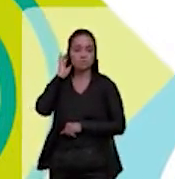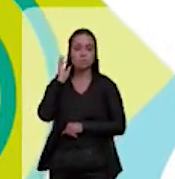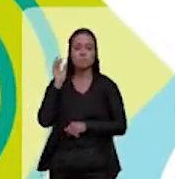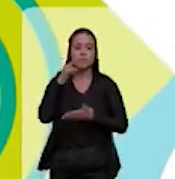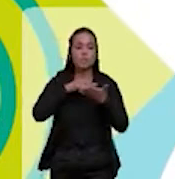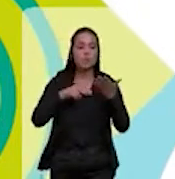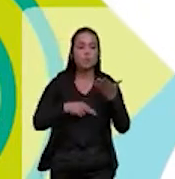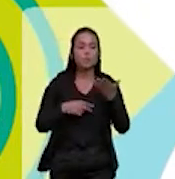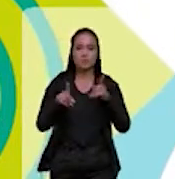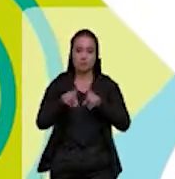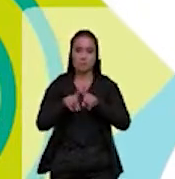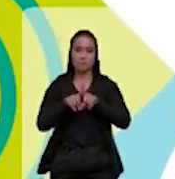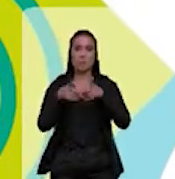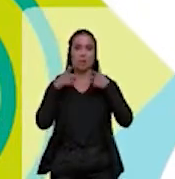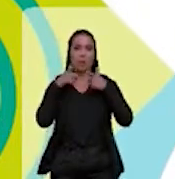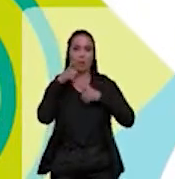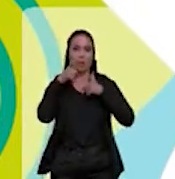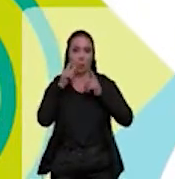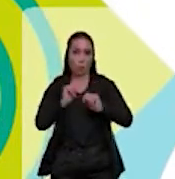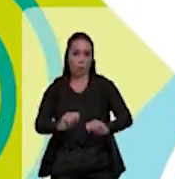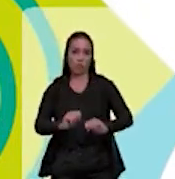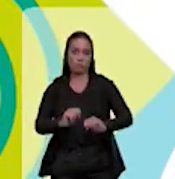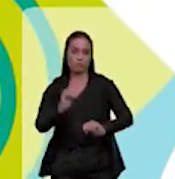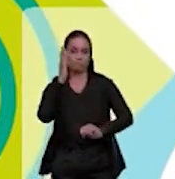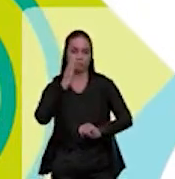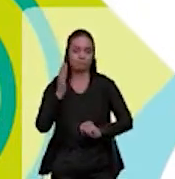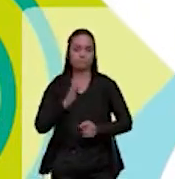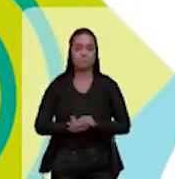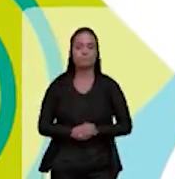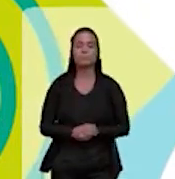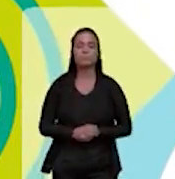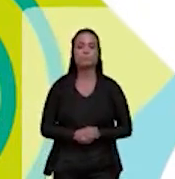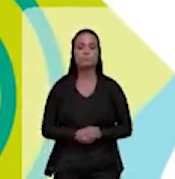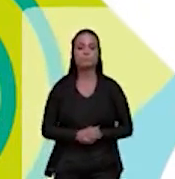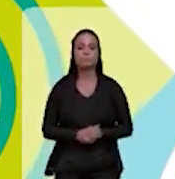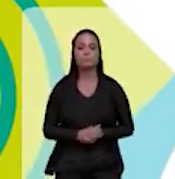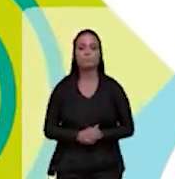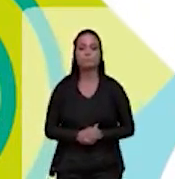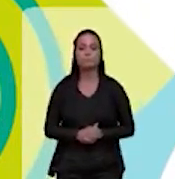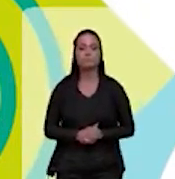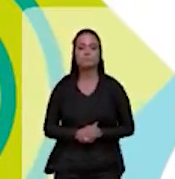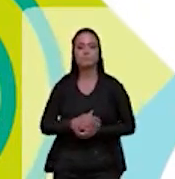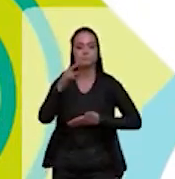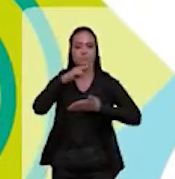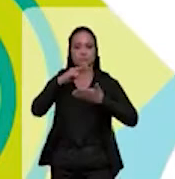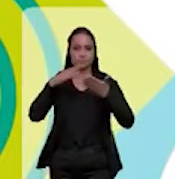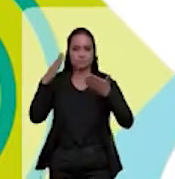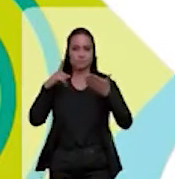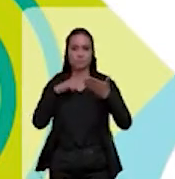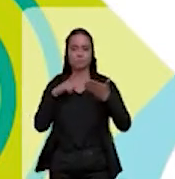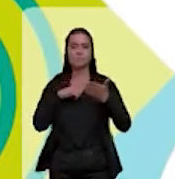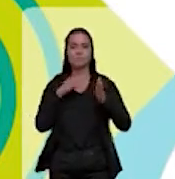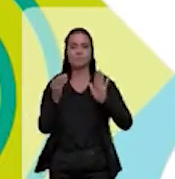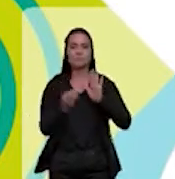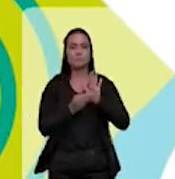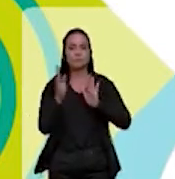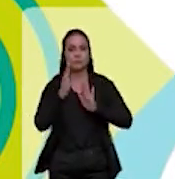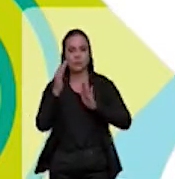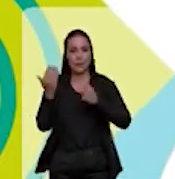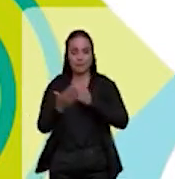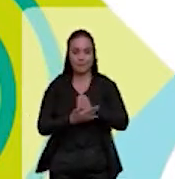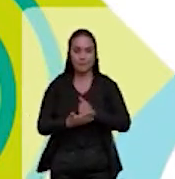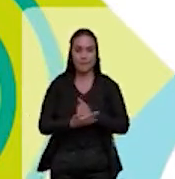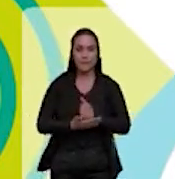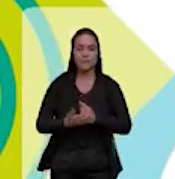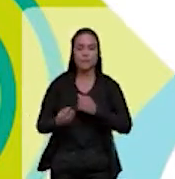e no idioma do Brasil o hall de obras que a literatura da literatura brasileira que compõe essa presente biblioteca básica